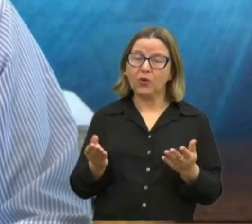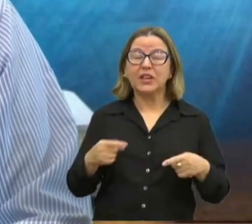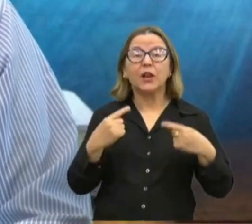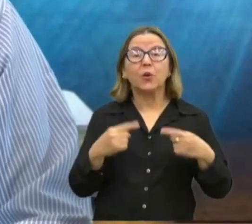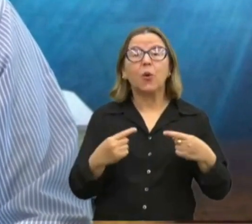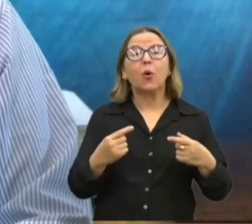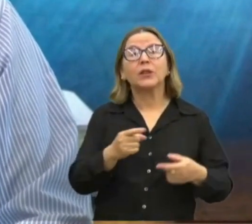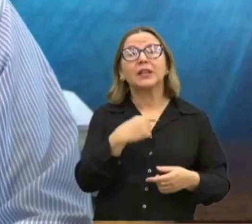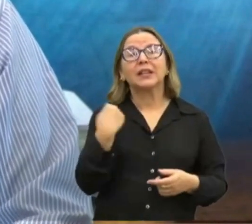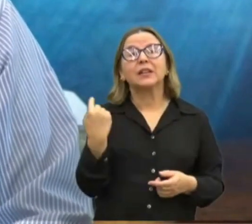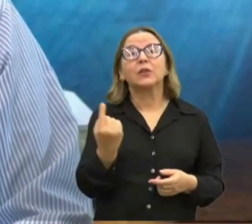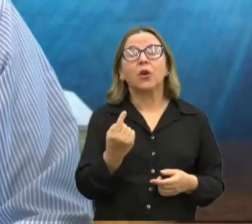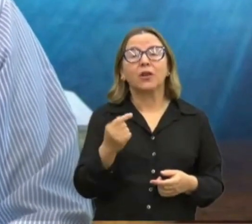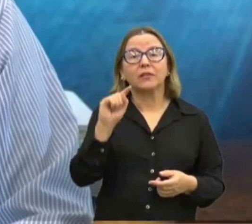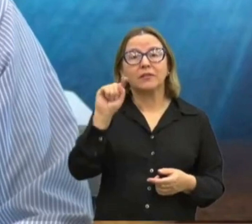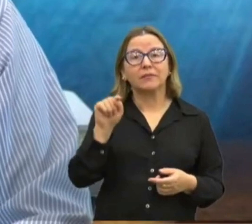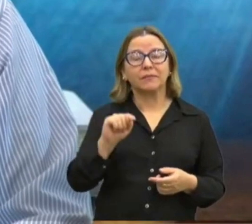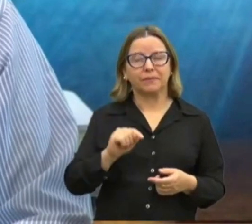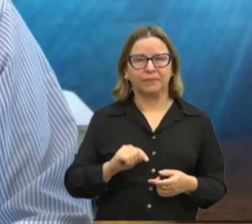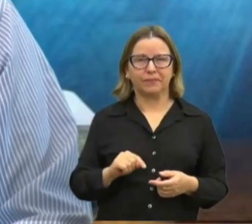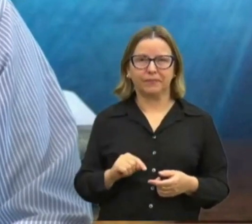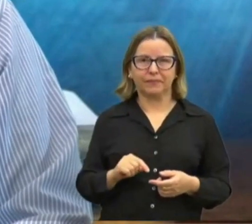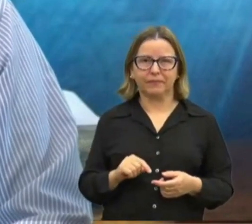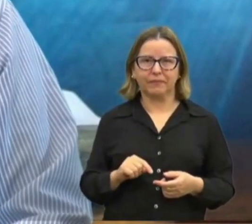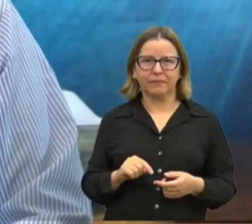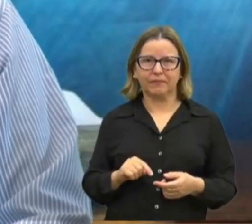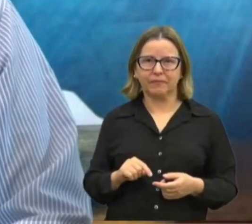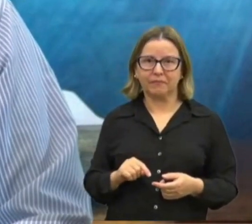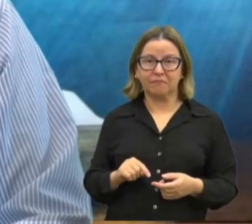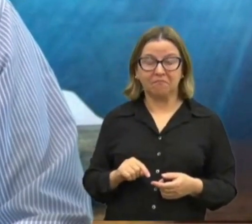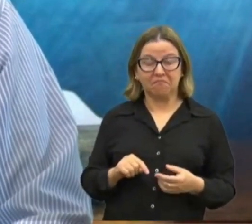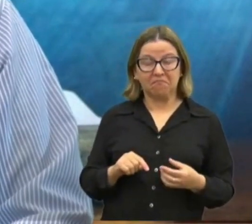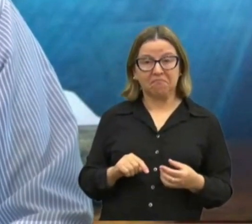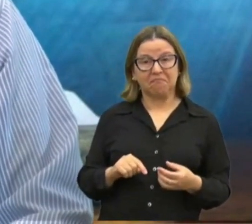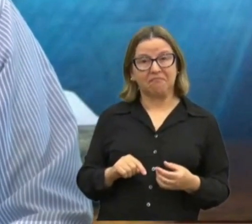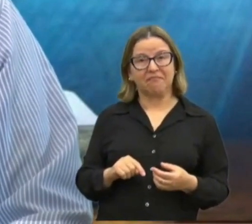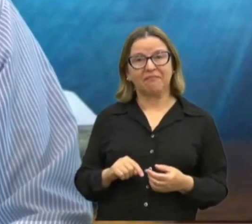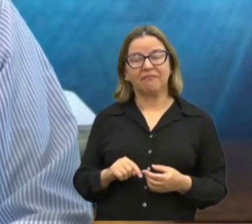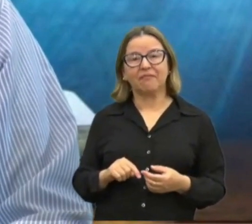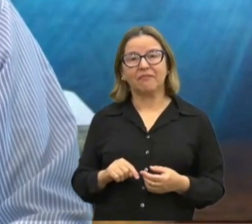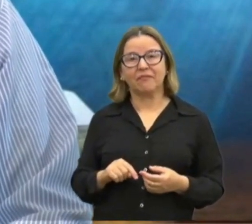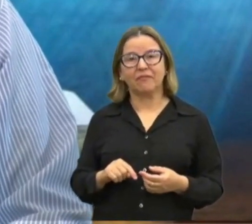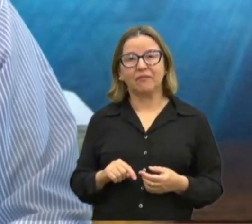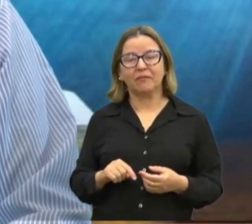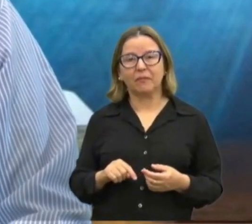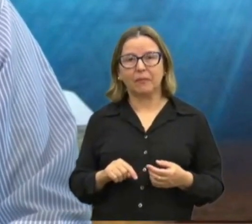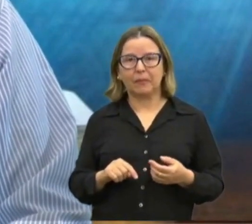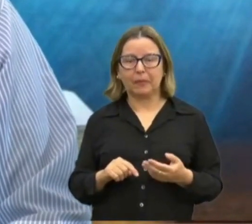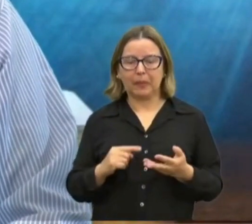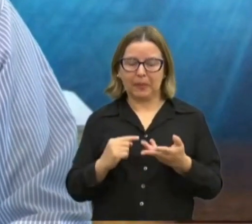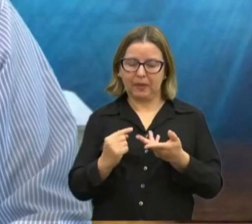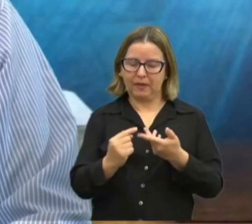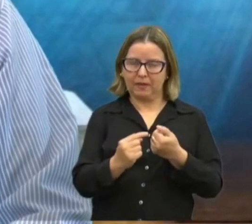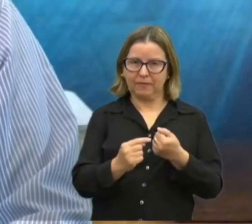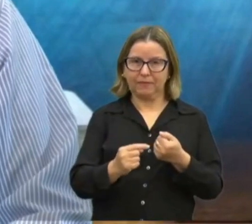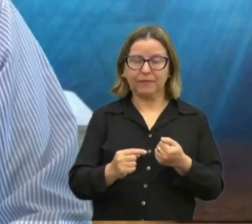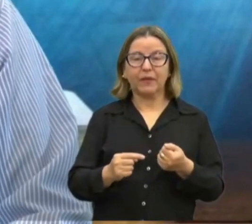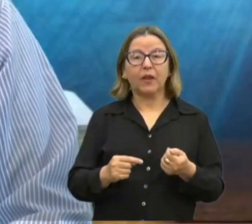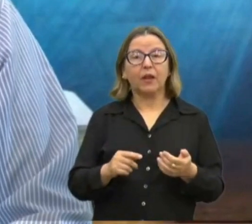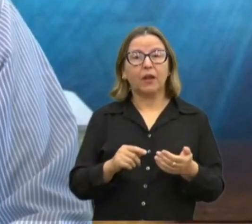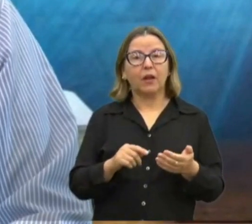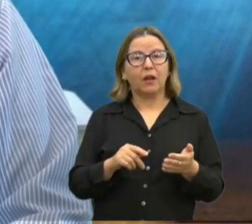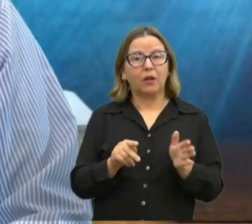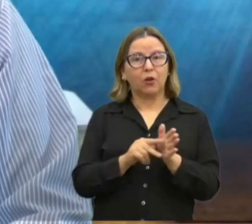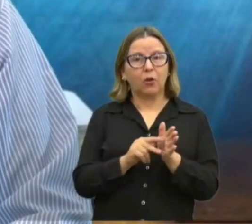contra nós? Nós poderíamos elencar algumas questões. O próprio versículo 35,